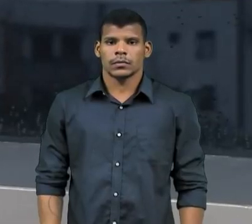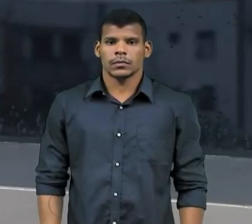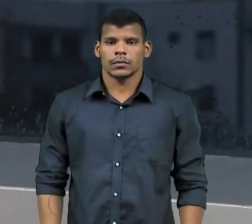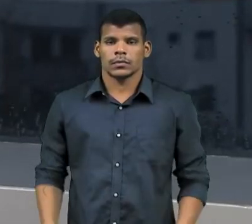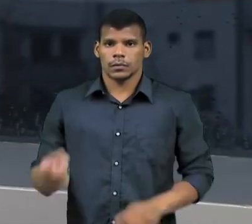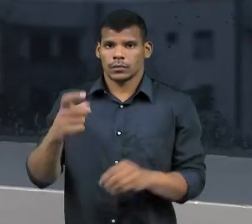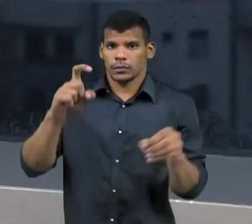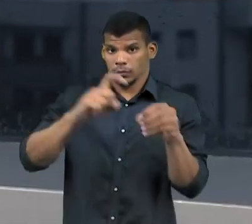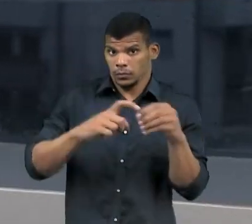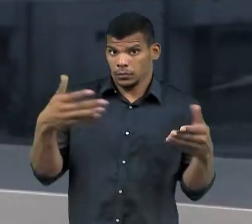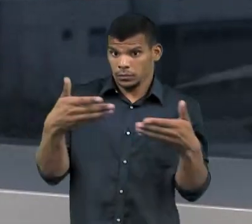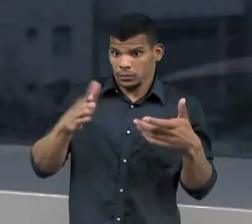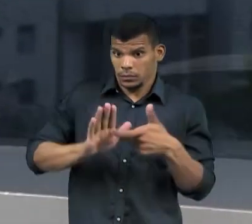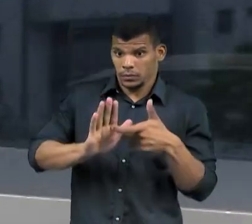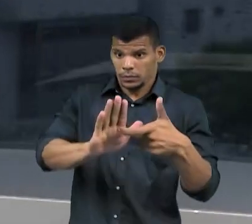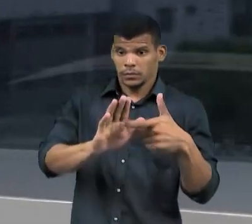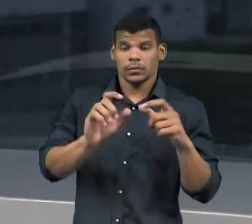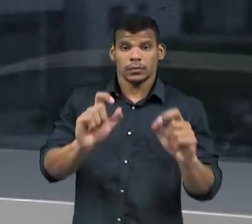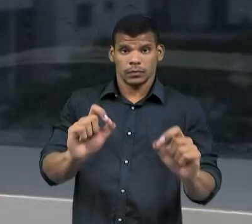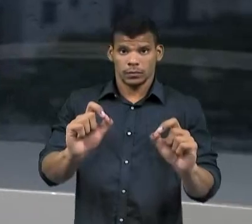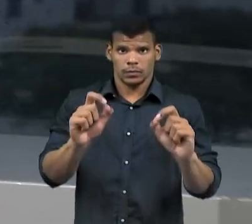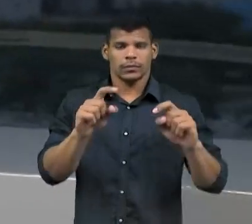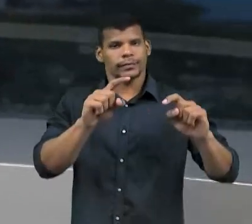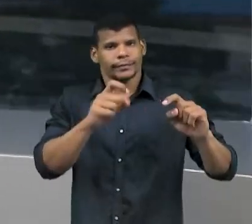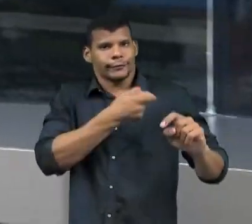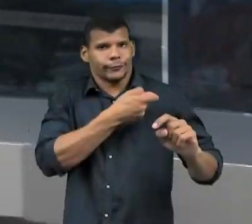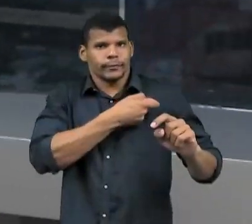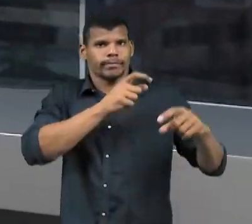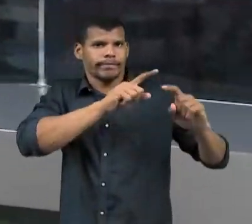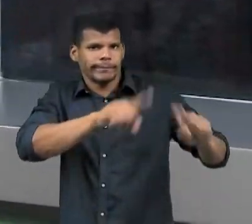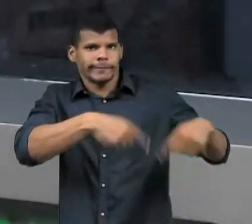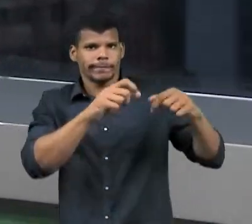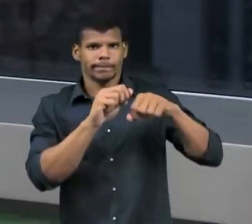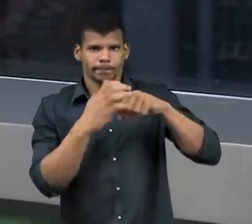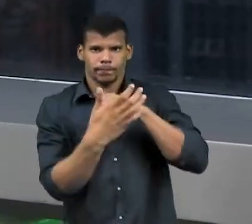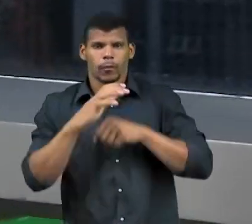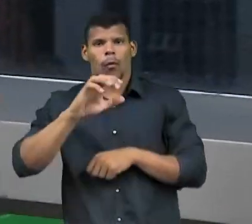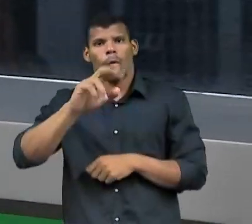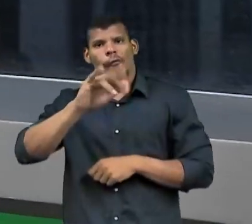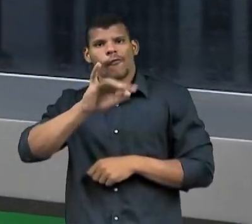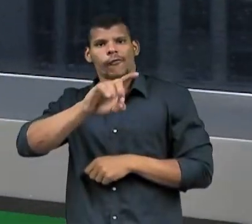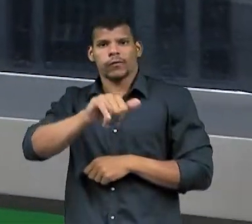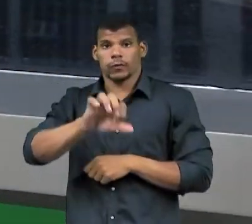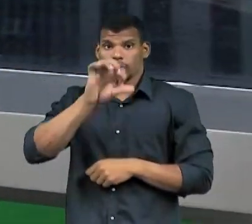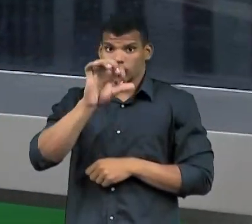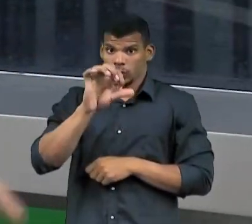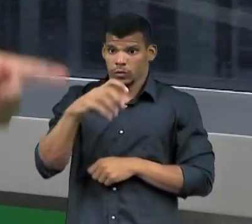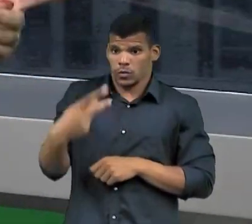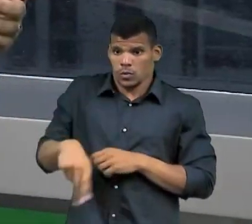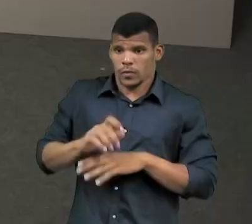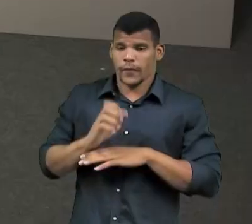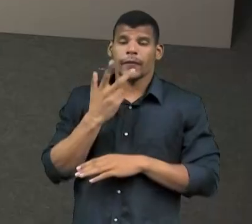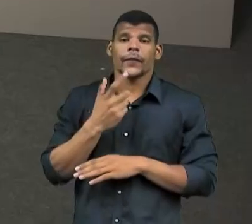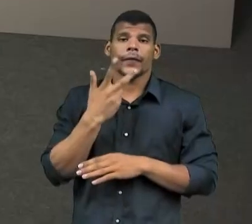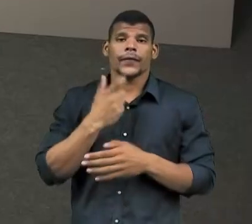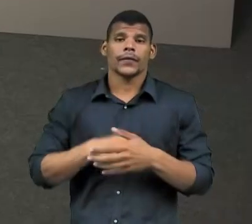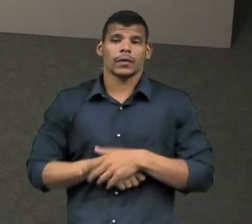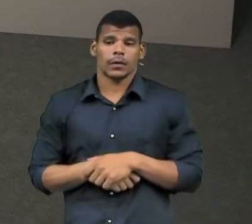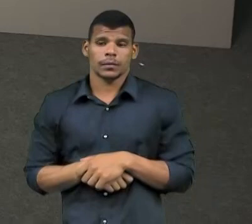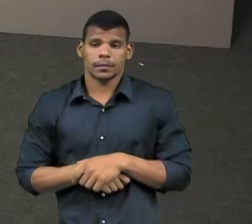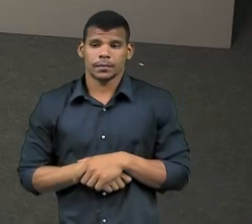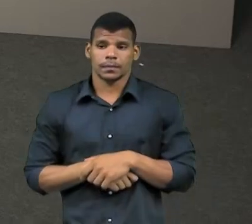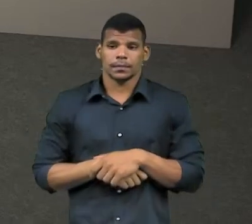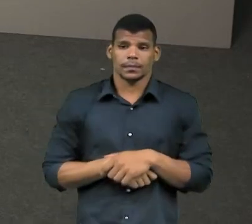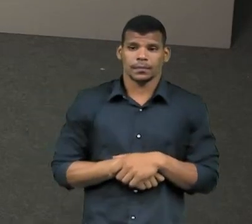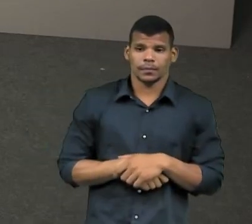Voltamos para mostrar aqui no telão os números atualizados da Covid-19 aqui no nosso estado do Ceará. Olha só, de